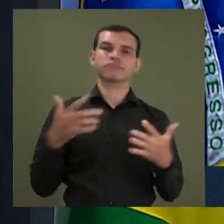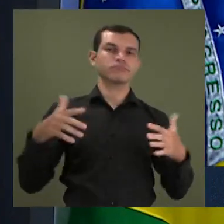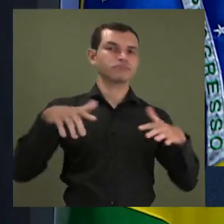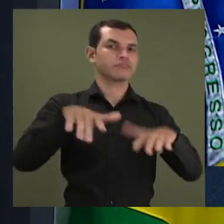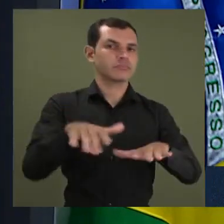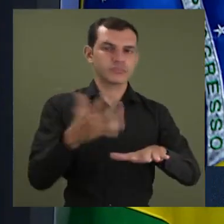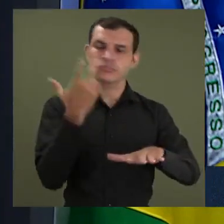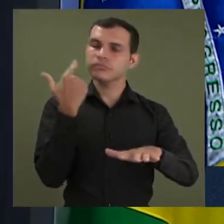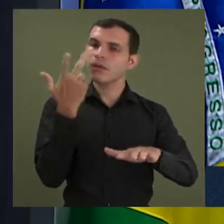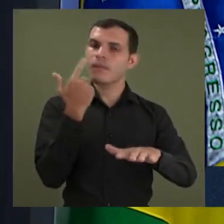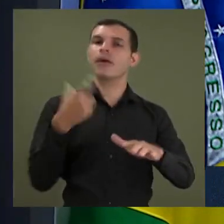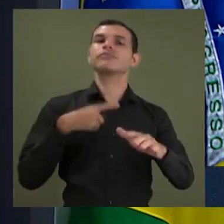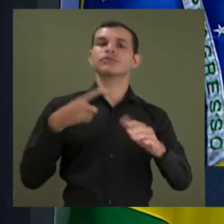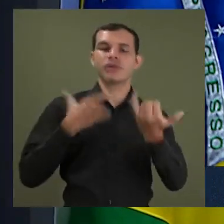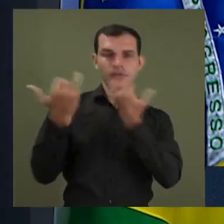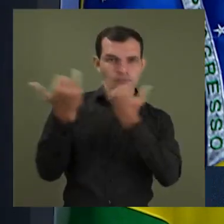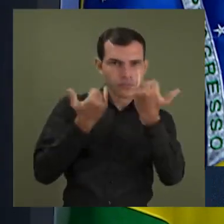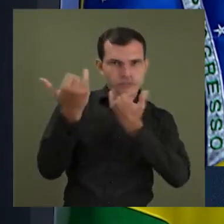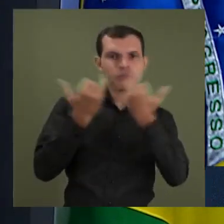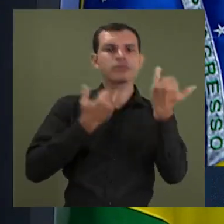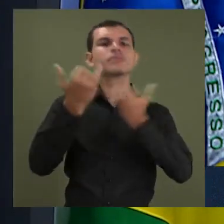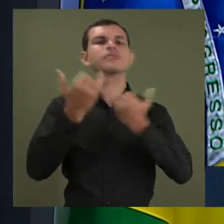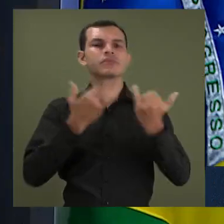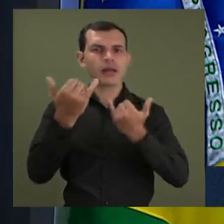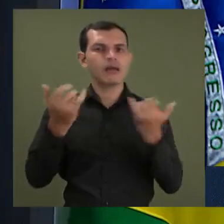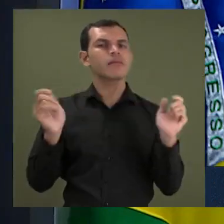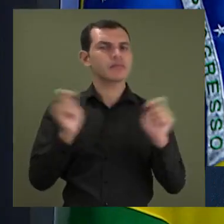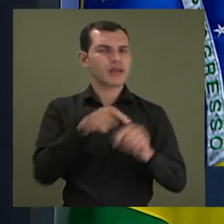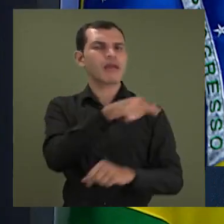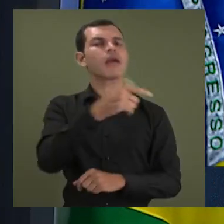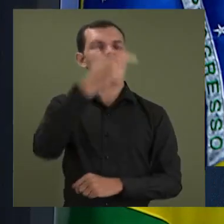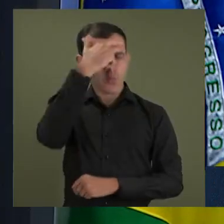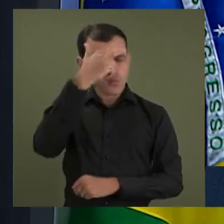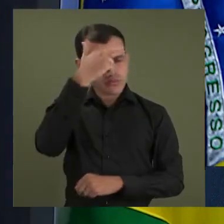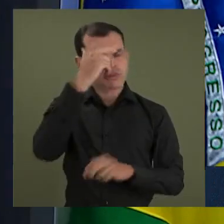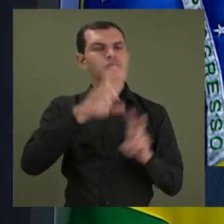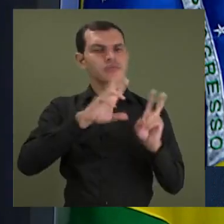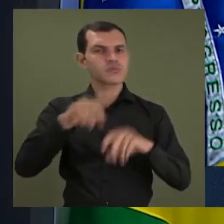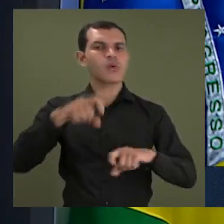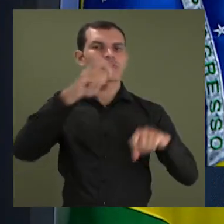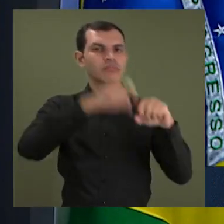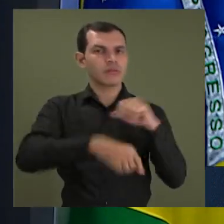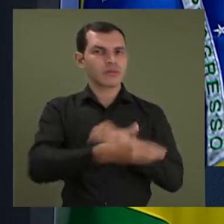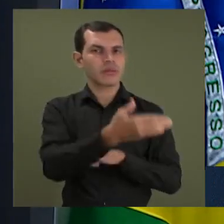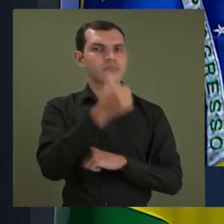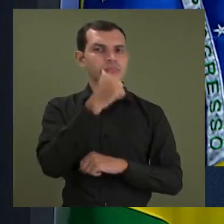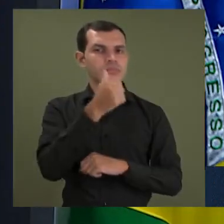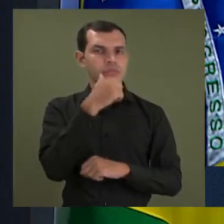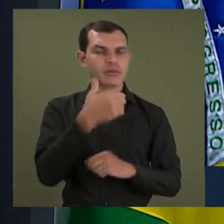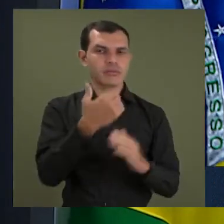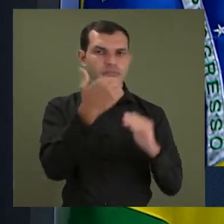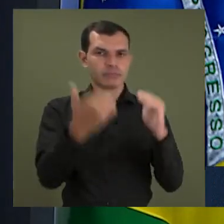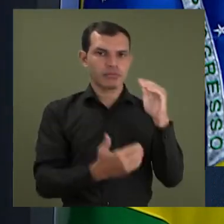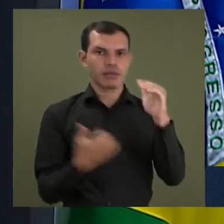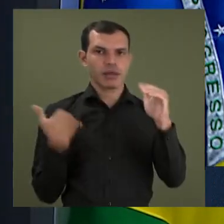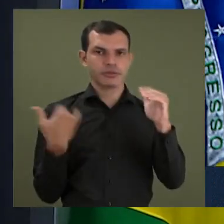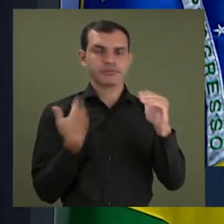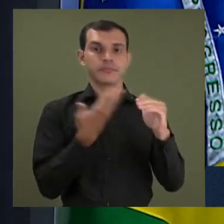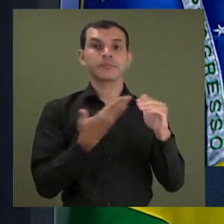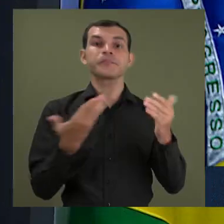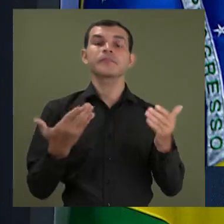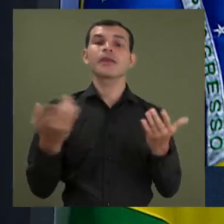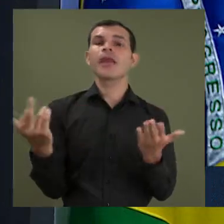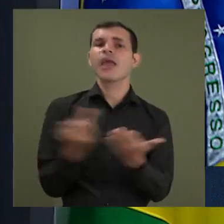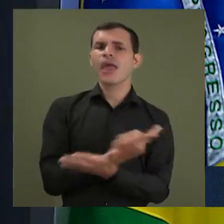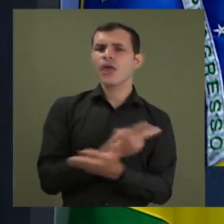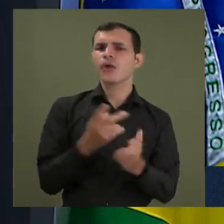meios de comunicação e tinha consciência do ato que fez com a menor. O erro de proibição se caracteriza quando uma